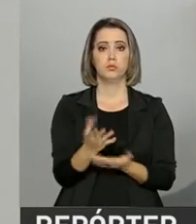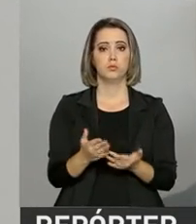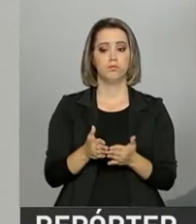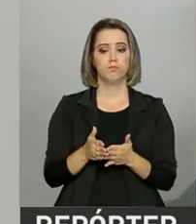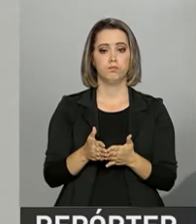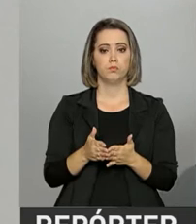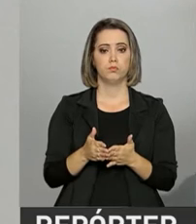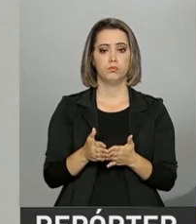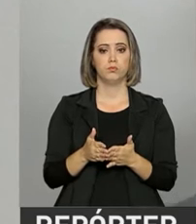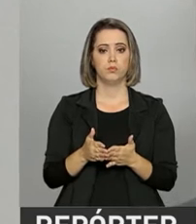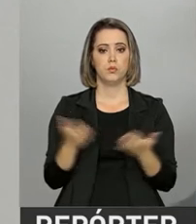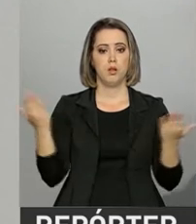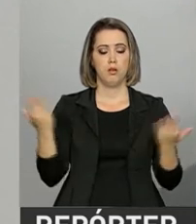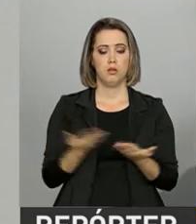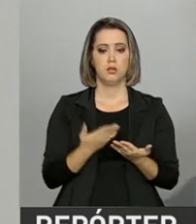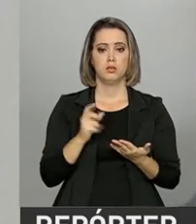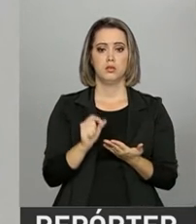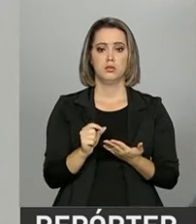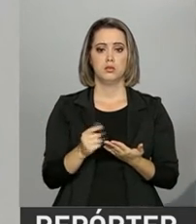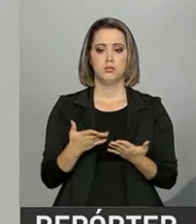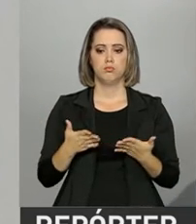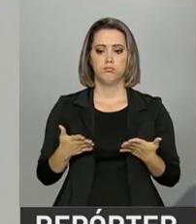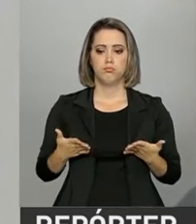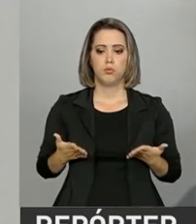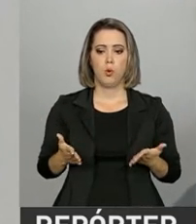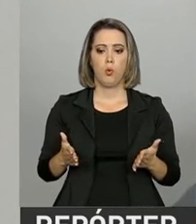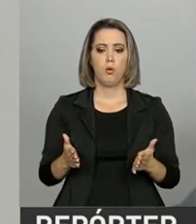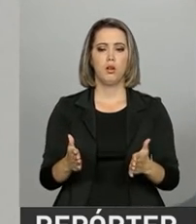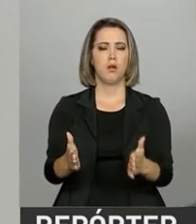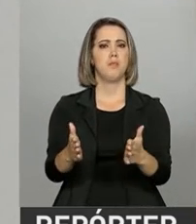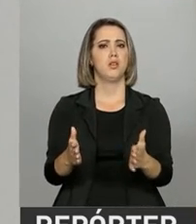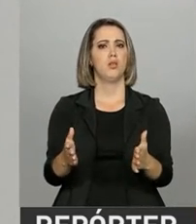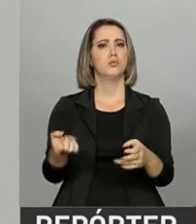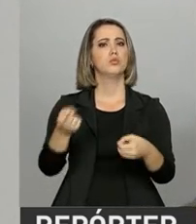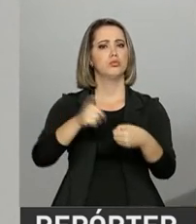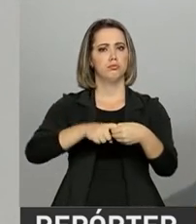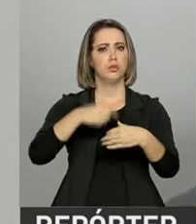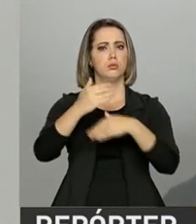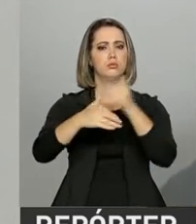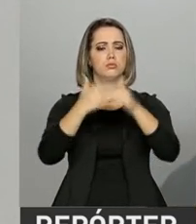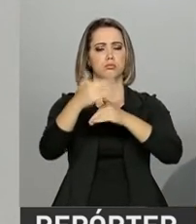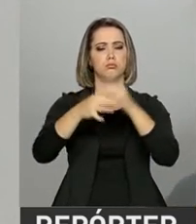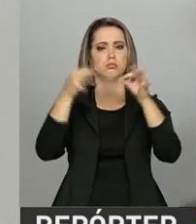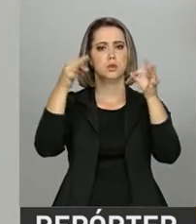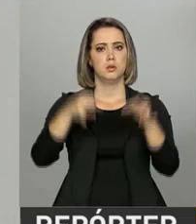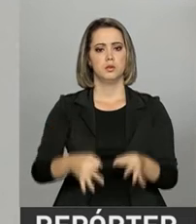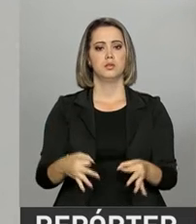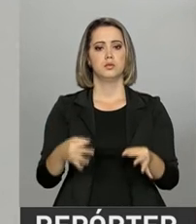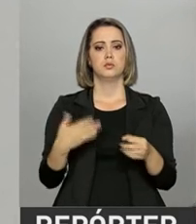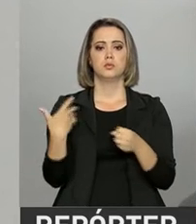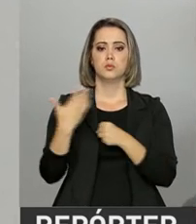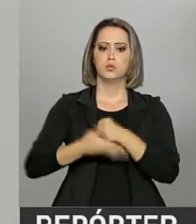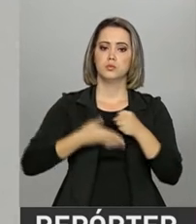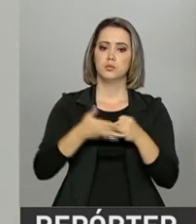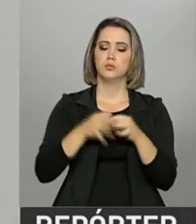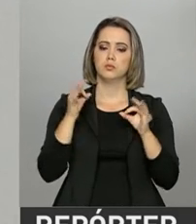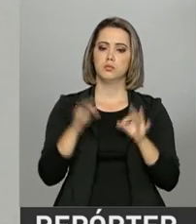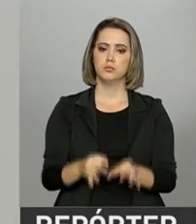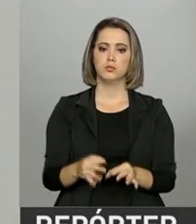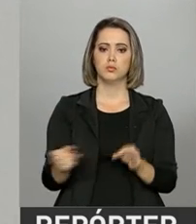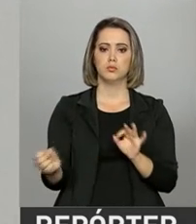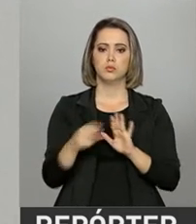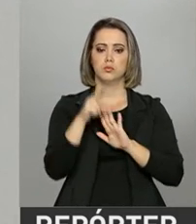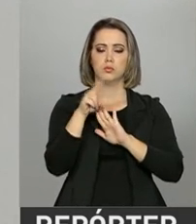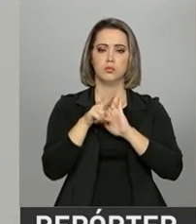reta uma rota de recuperação sólida em bases sólidas com as reformas